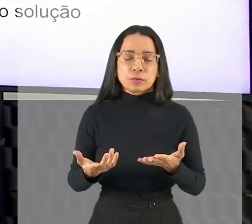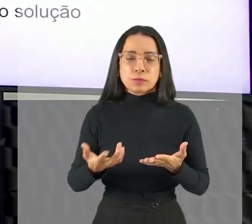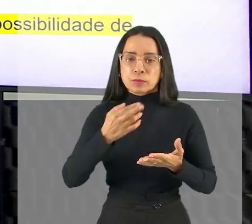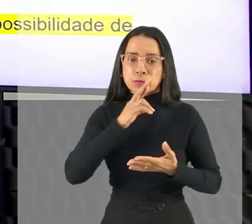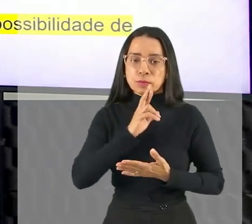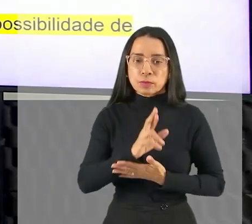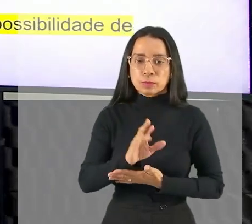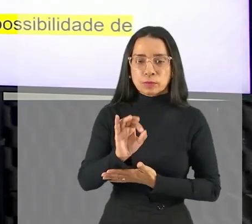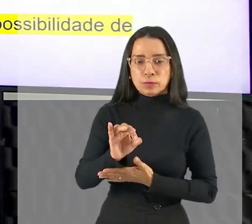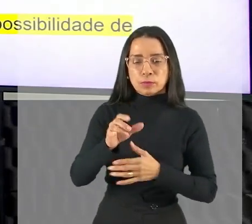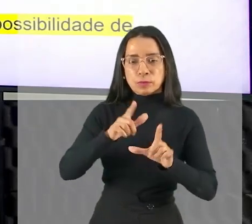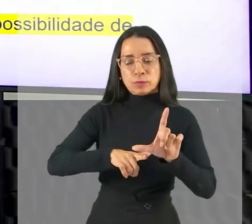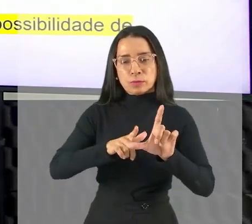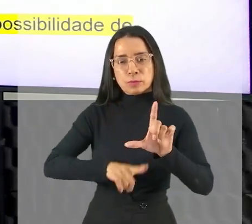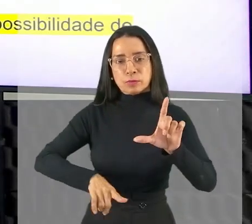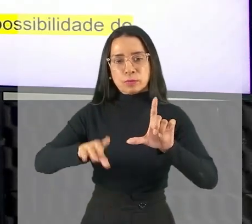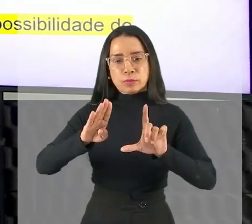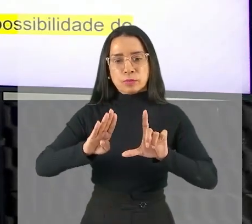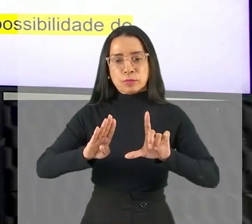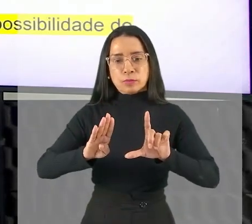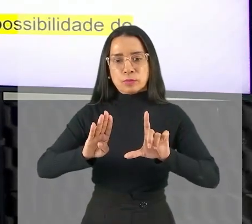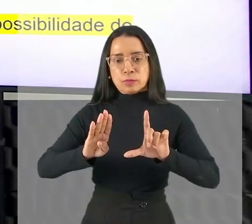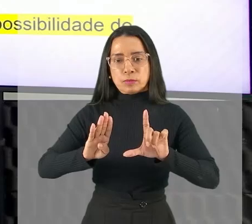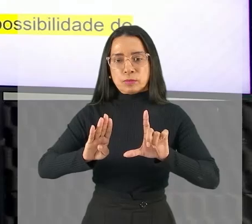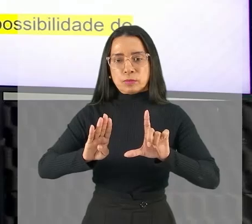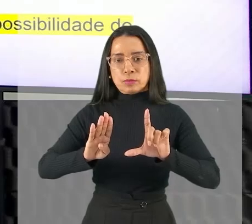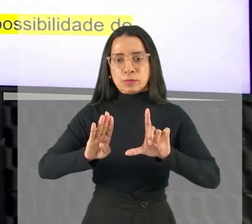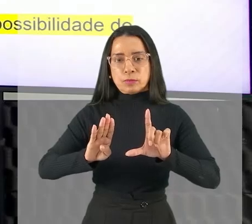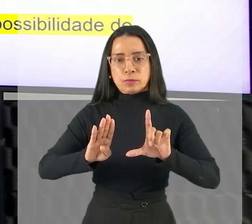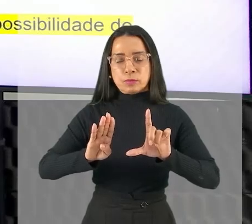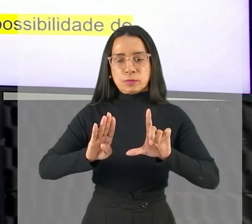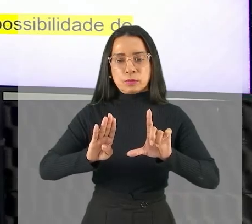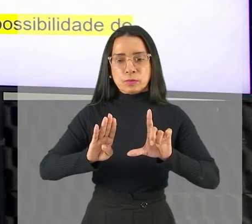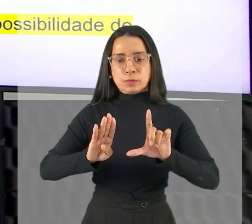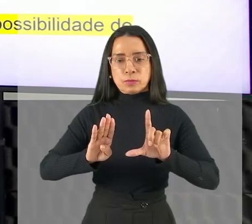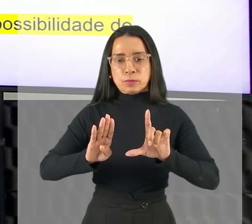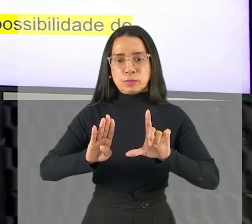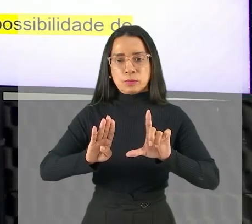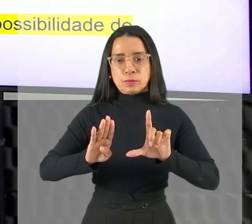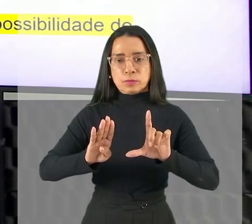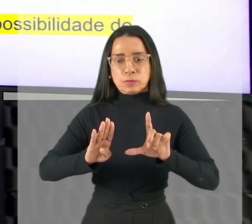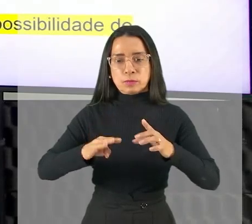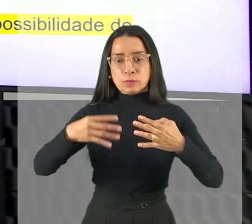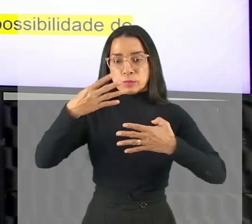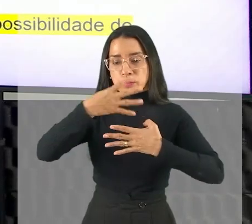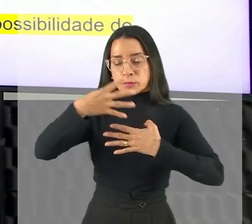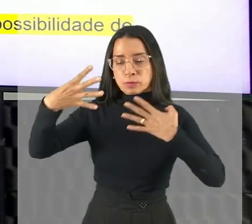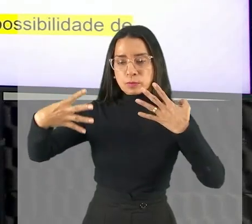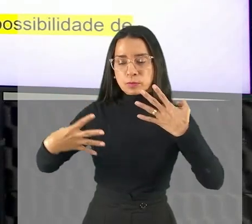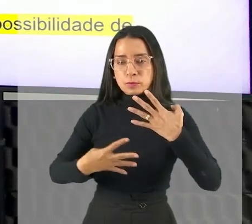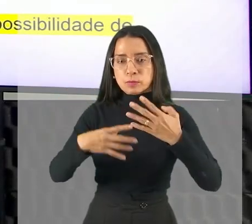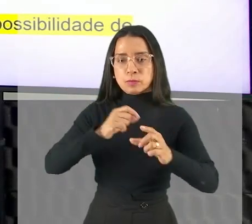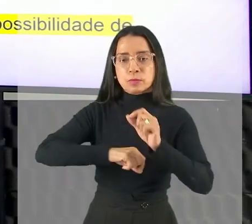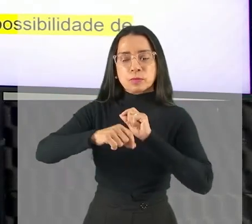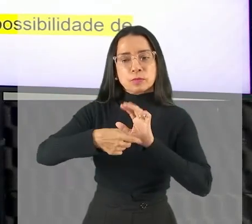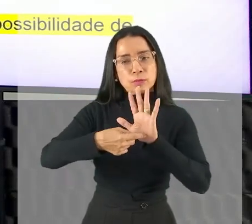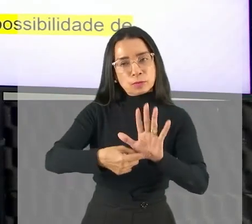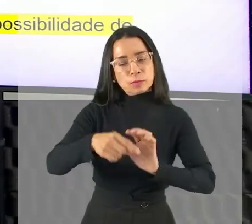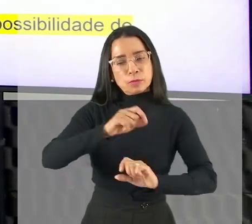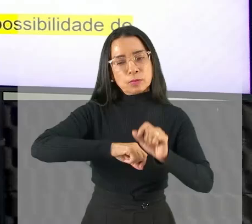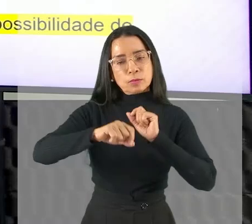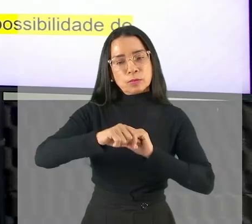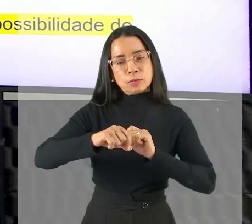alternativa correta é a alternativa B. Por quê? O soneto, né, no caso desse de Álvares de Azevedo, ele vem tratar justamente